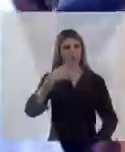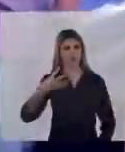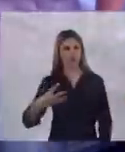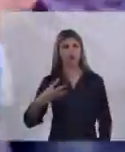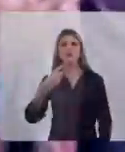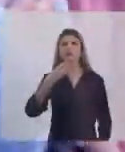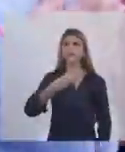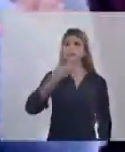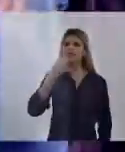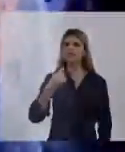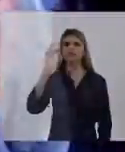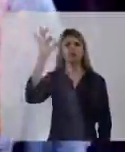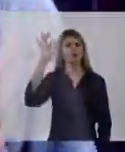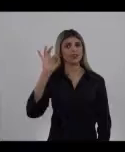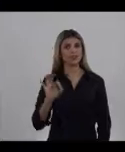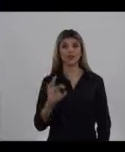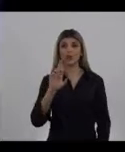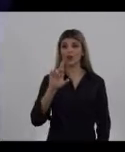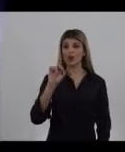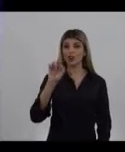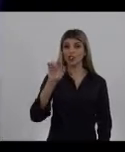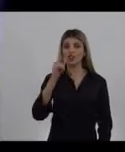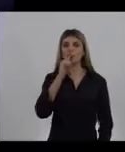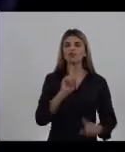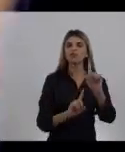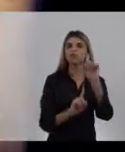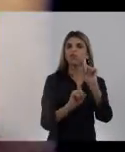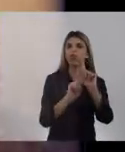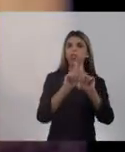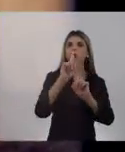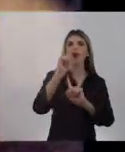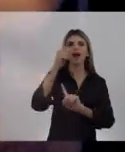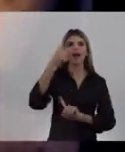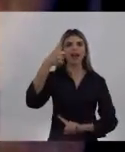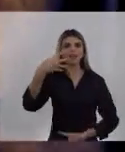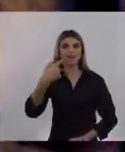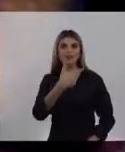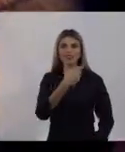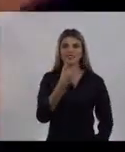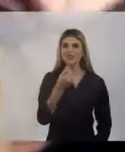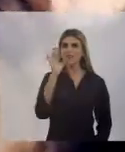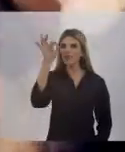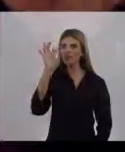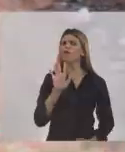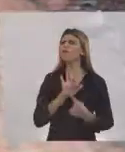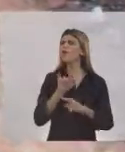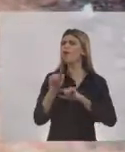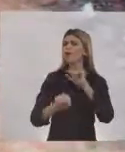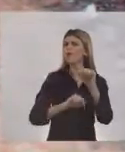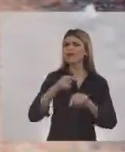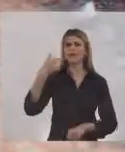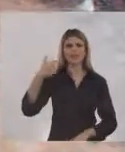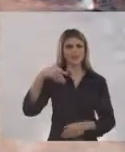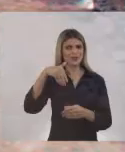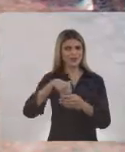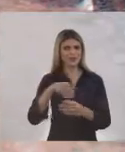ser o mesmo amor que a gente tem que dar aos pais da cidade de Nova